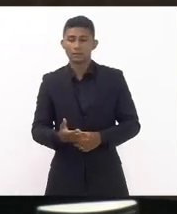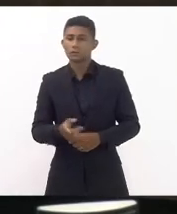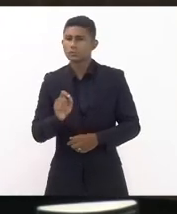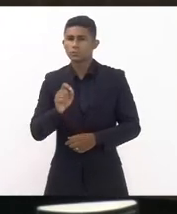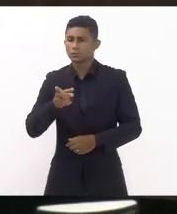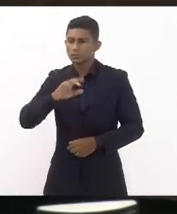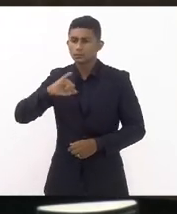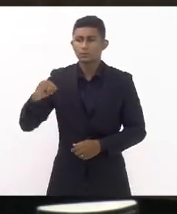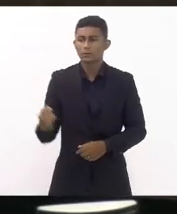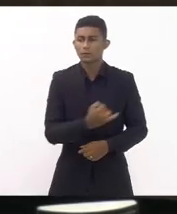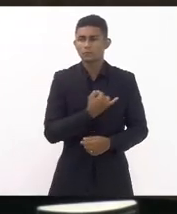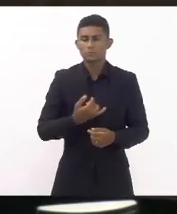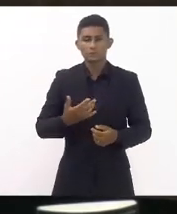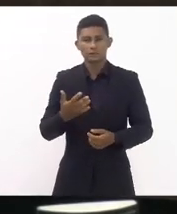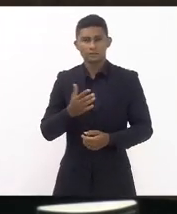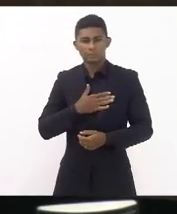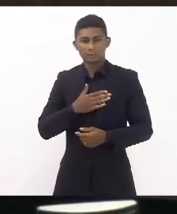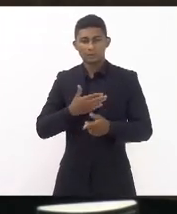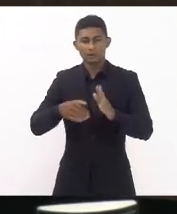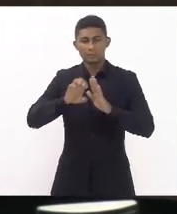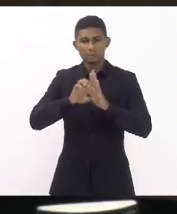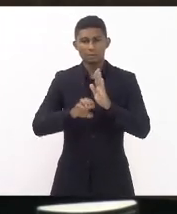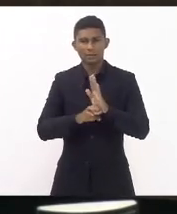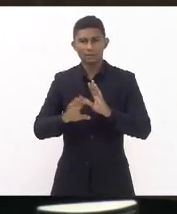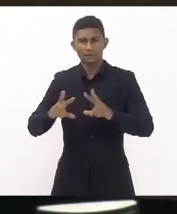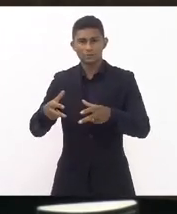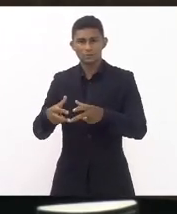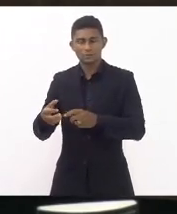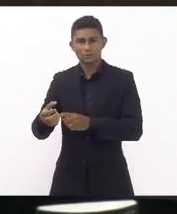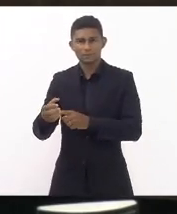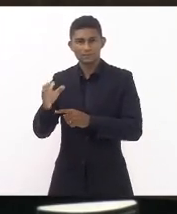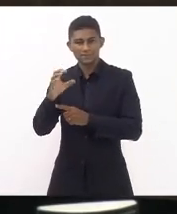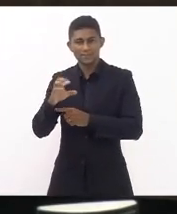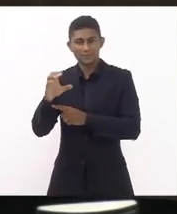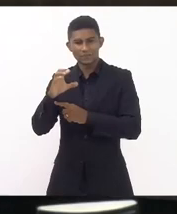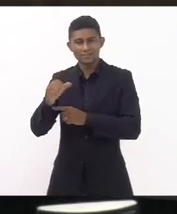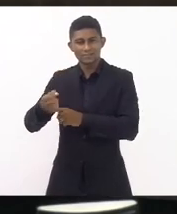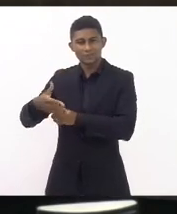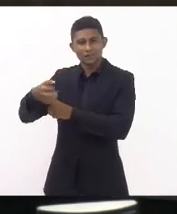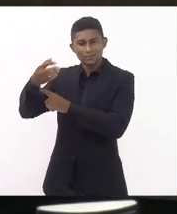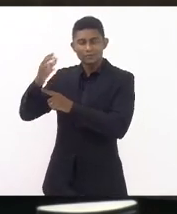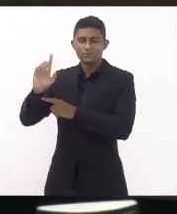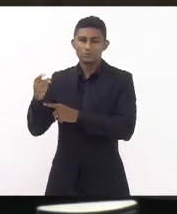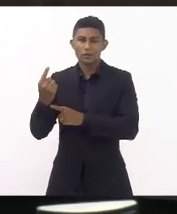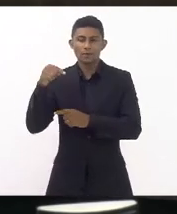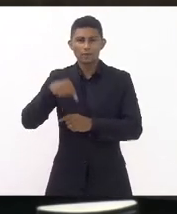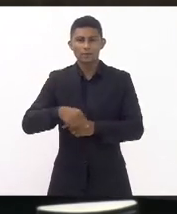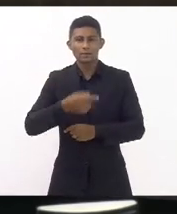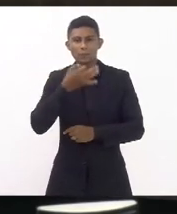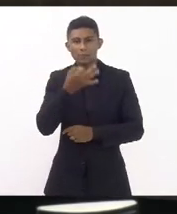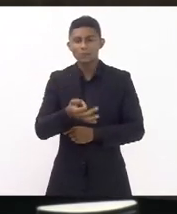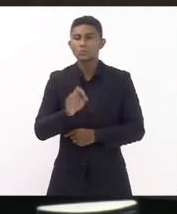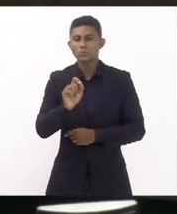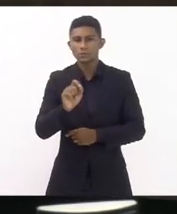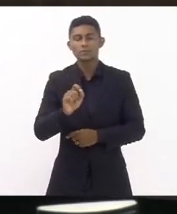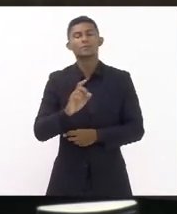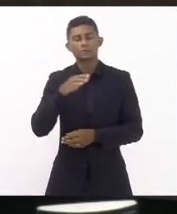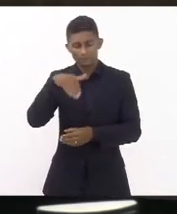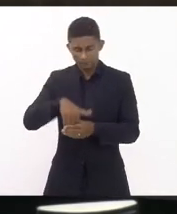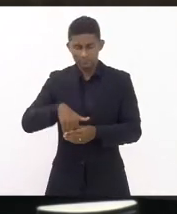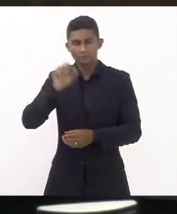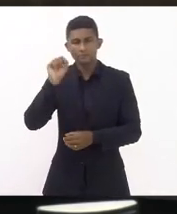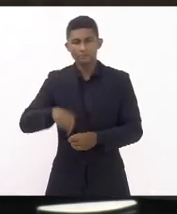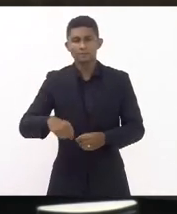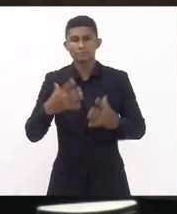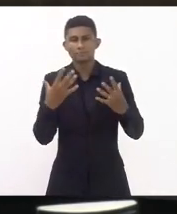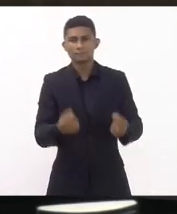em boa medida, as emendas que eu fiz pela Comissão de Ciência e Tecnologia. Então, nosso parecer aqui vai ser favorável nos termos do parecer